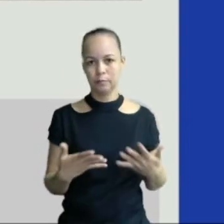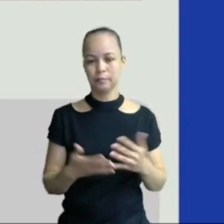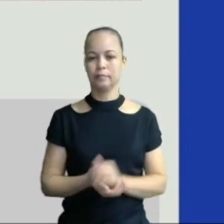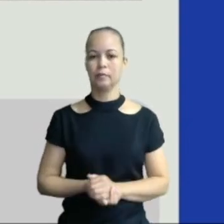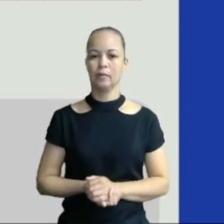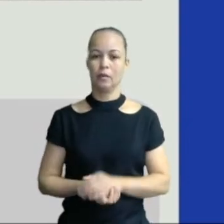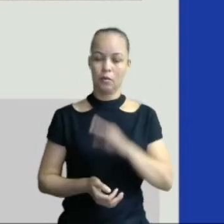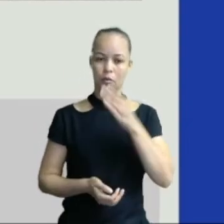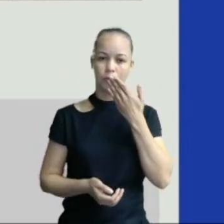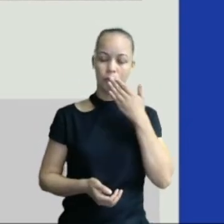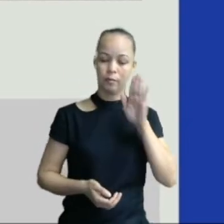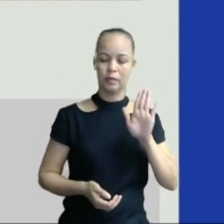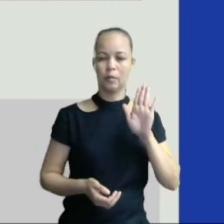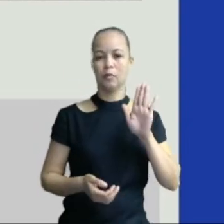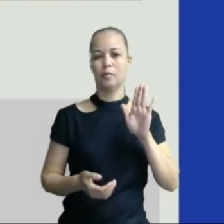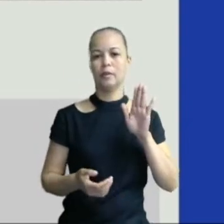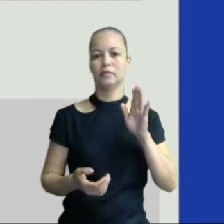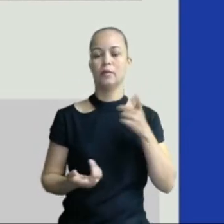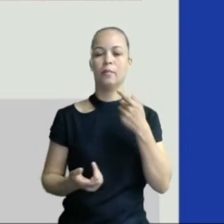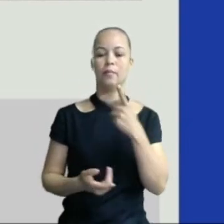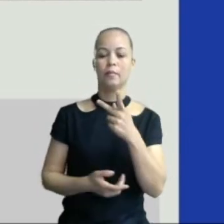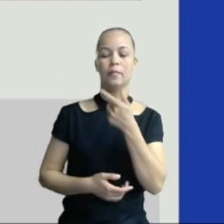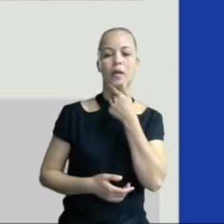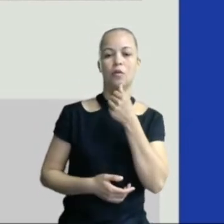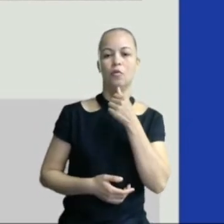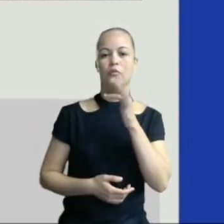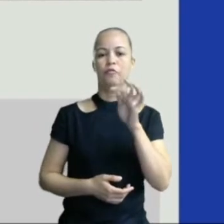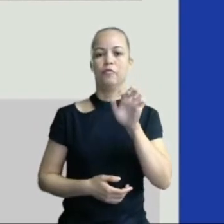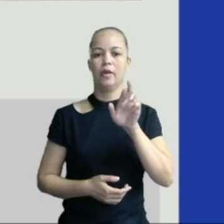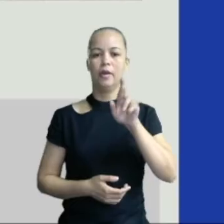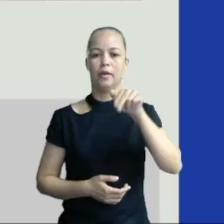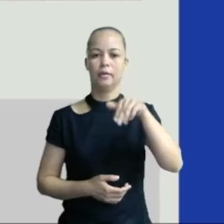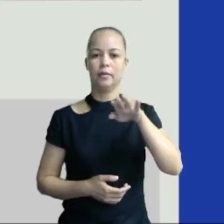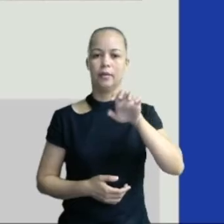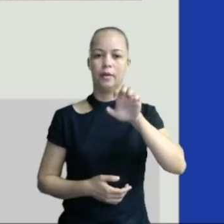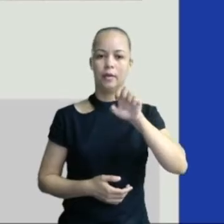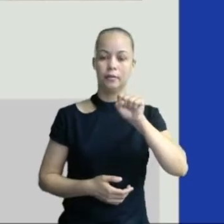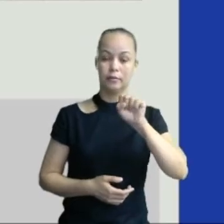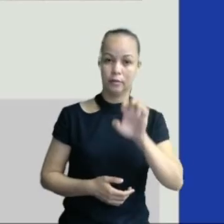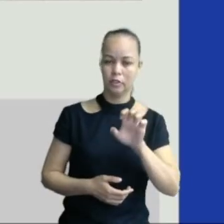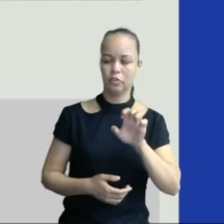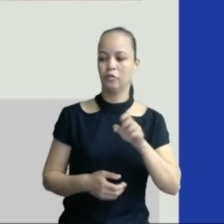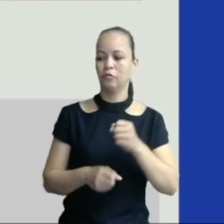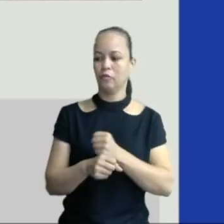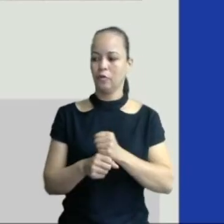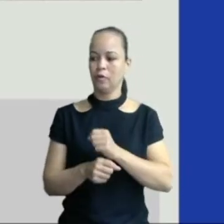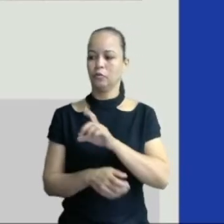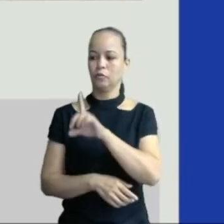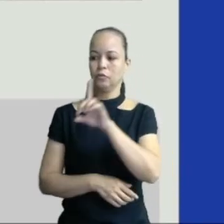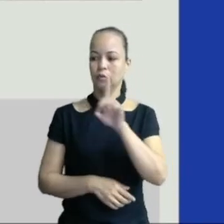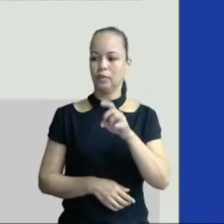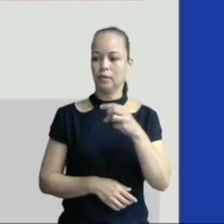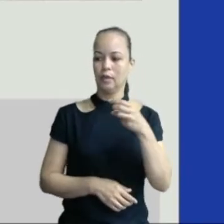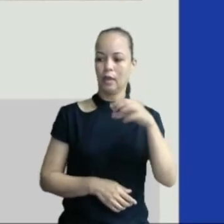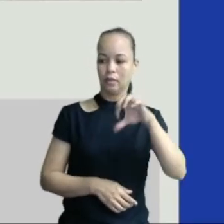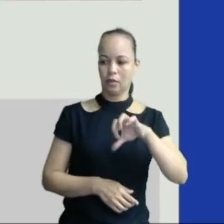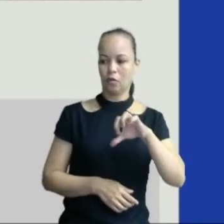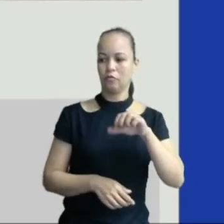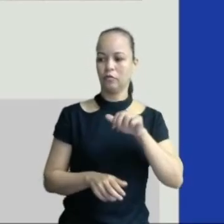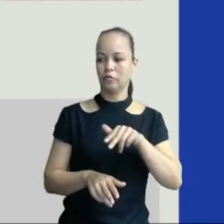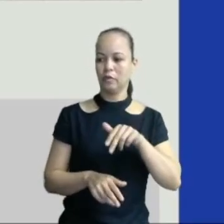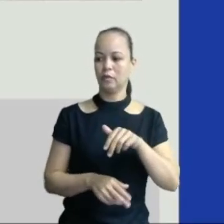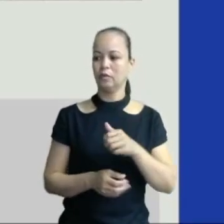Cumprindo a promessa feita por Fernando Vieira, foi inaugurado no dia 3 de agosto de 1945, dia do